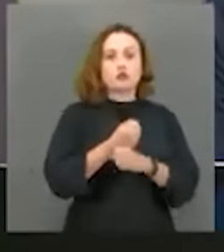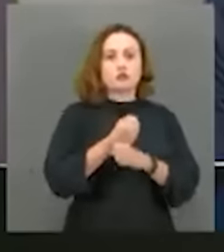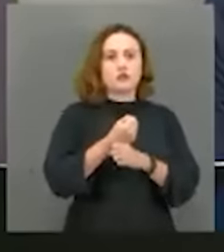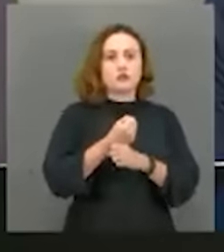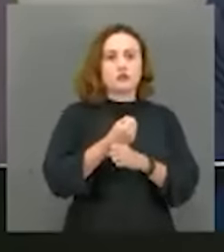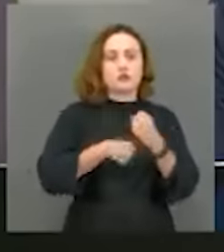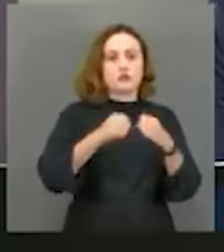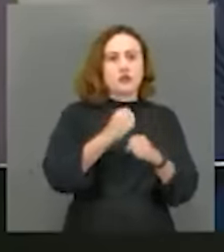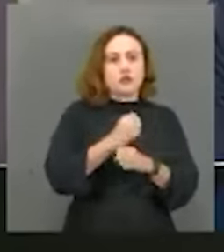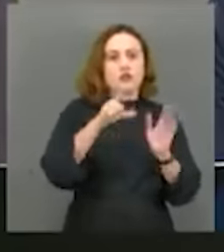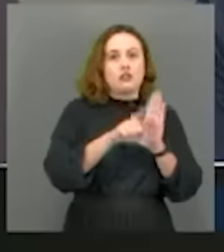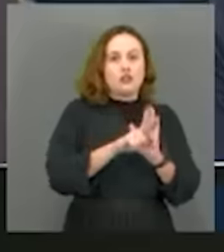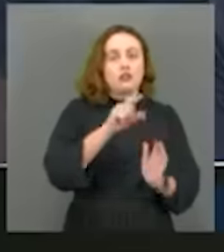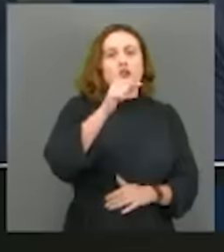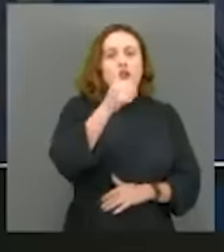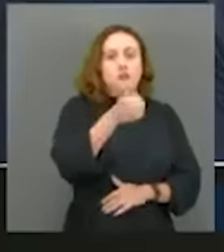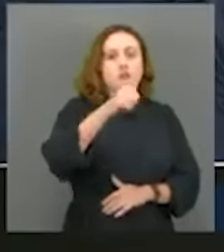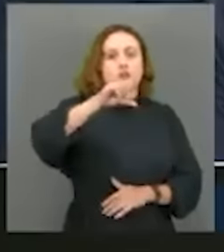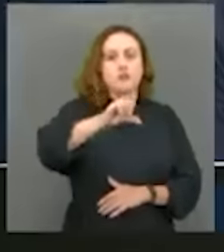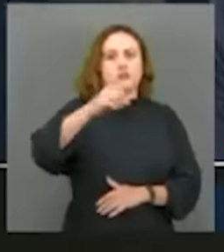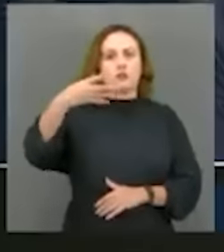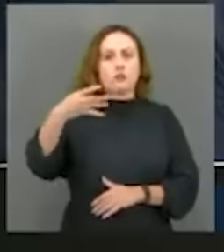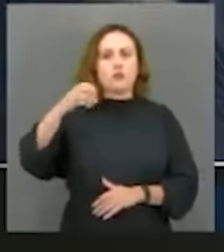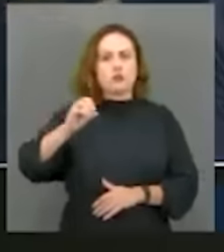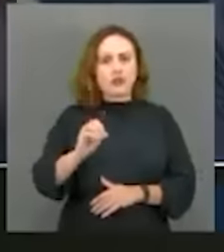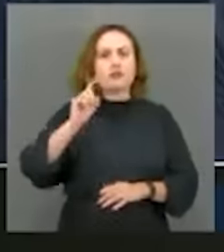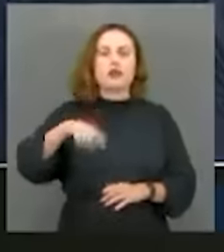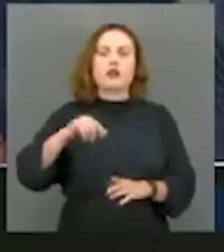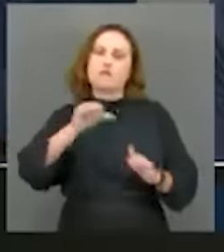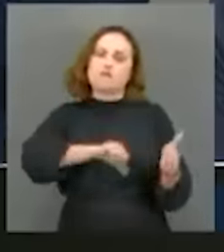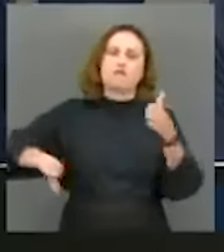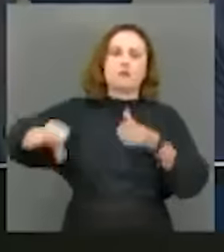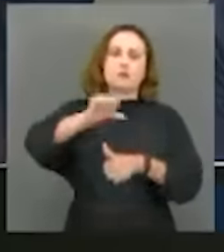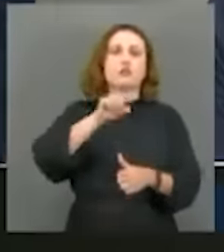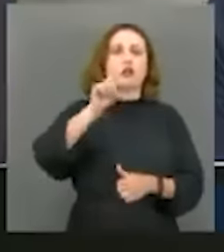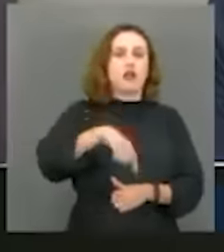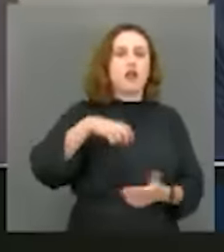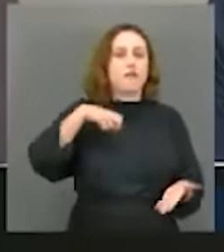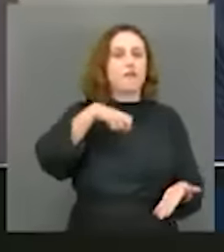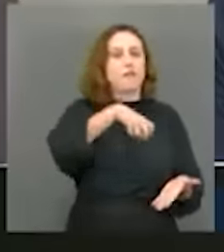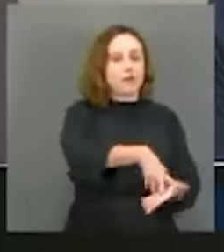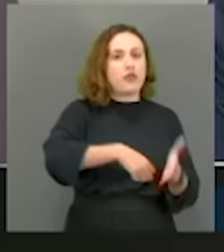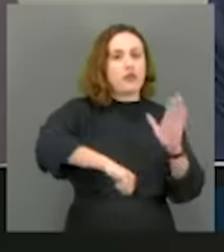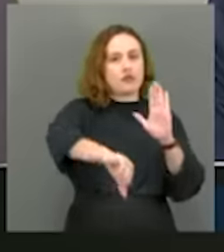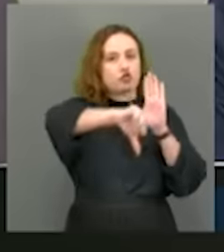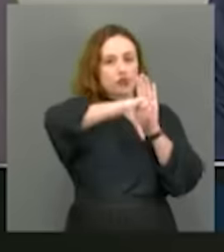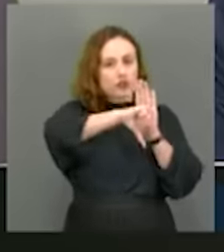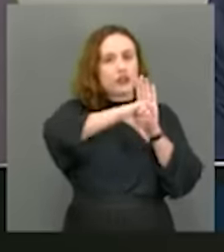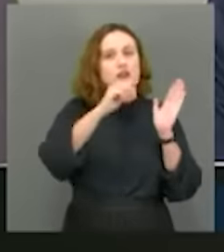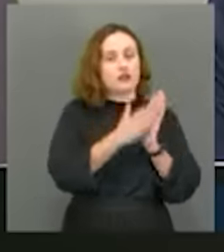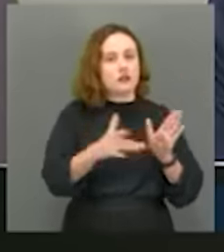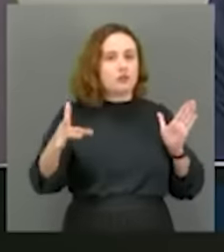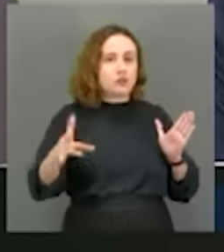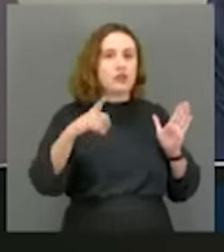de 1940 Código Penal a fim de majorar as penas previstas para os crimes